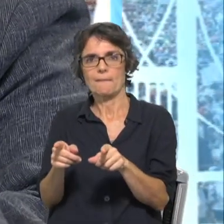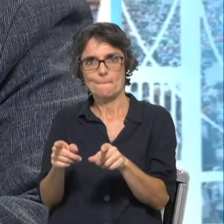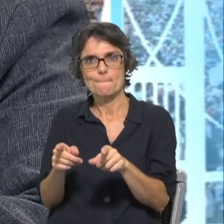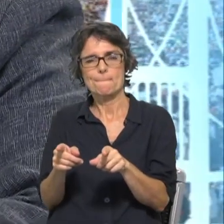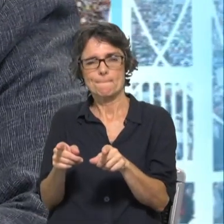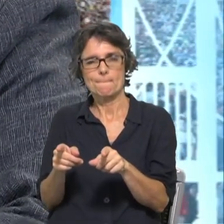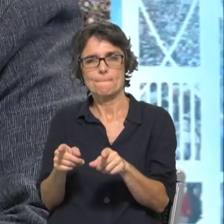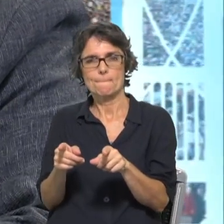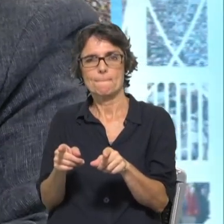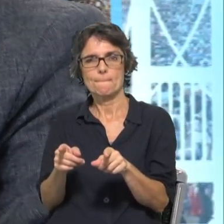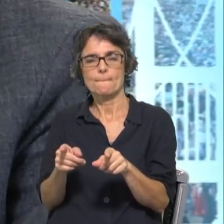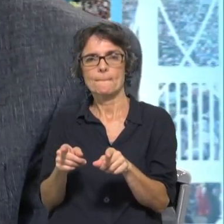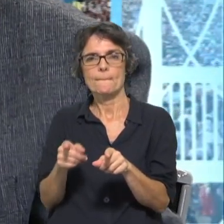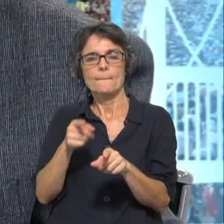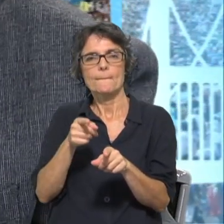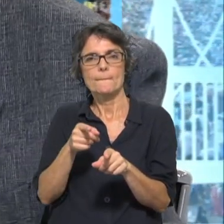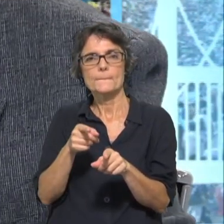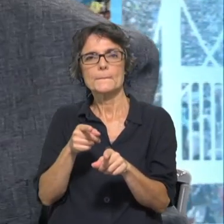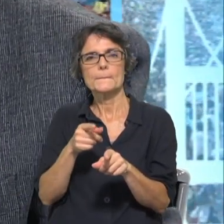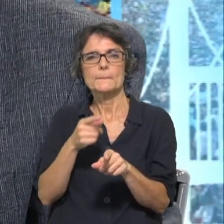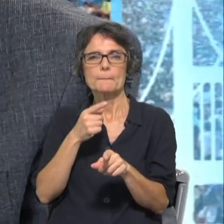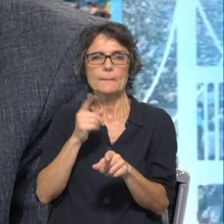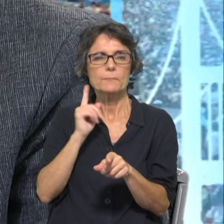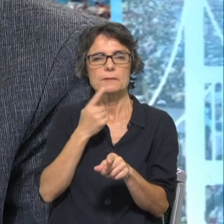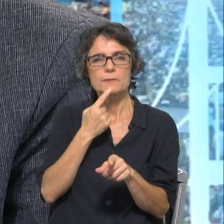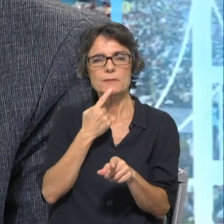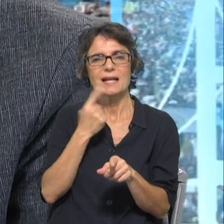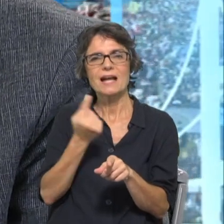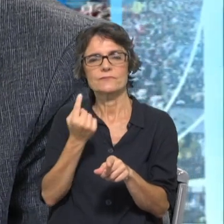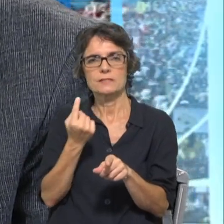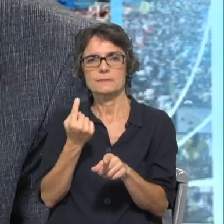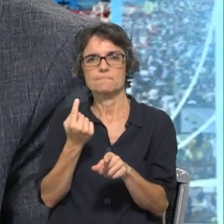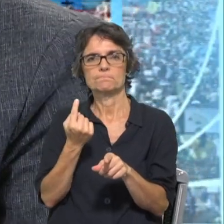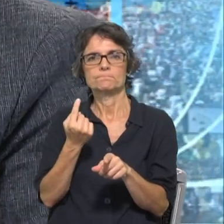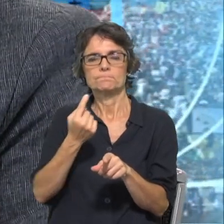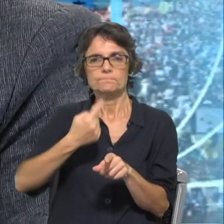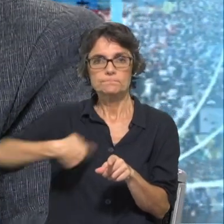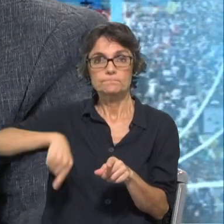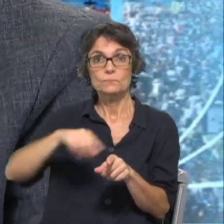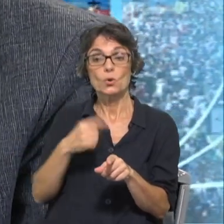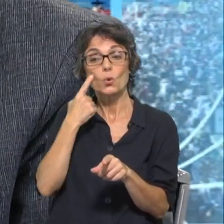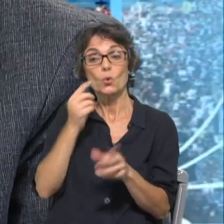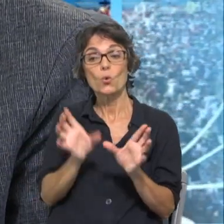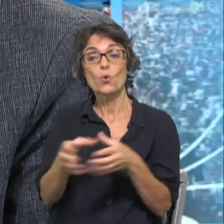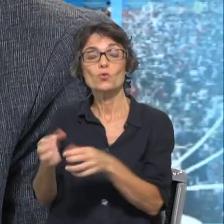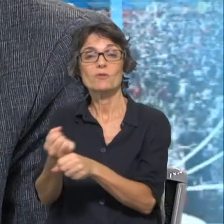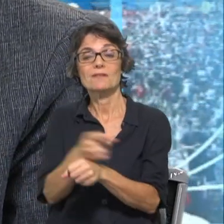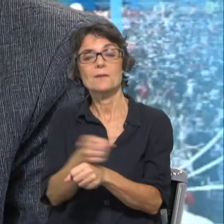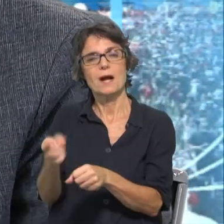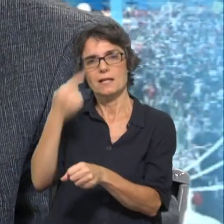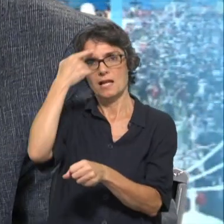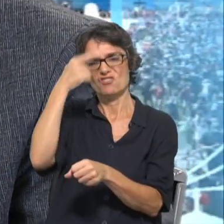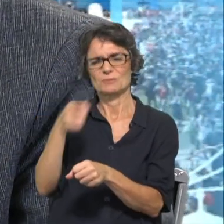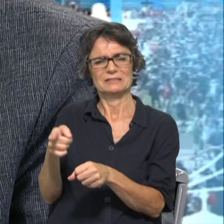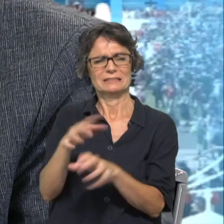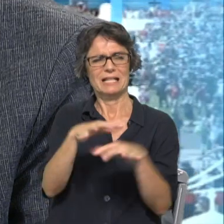da tensão mediática talvez ter sido esvaziada até pela criação destes grupos de trabalho e por se tirar da Assembleia propriamente dita